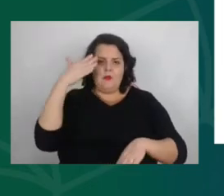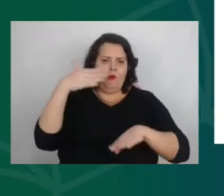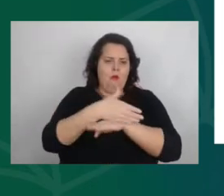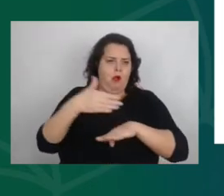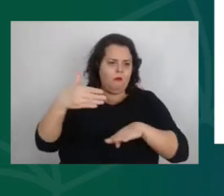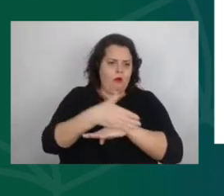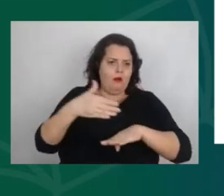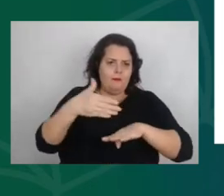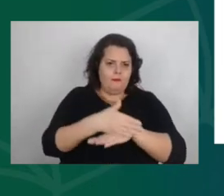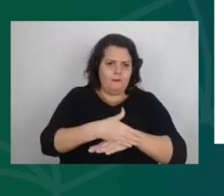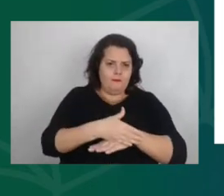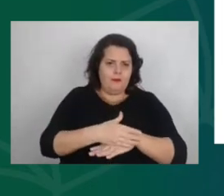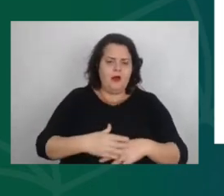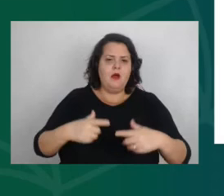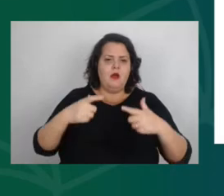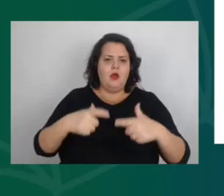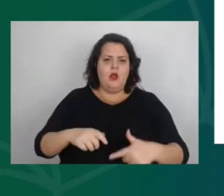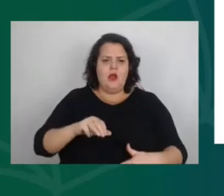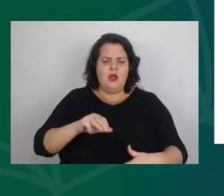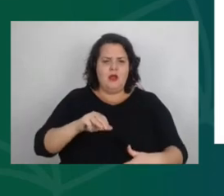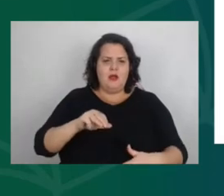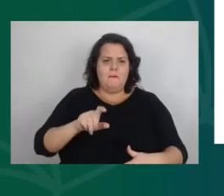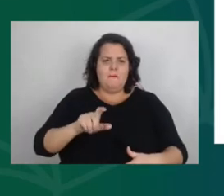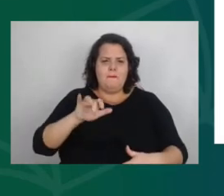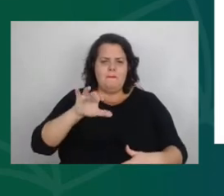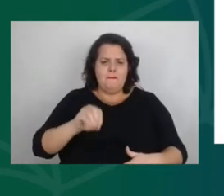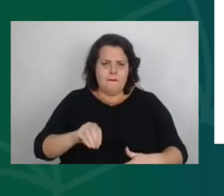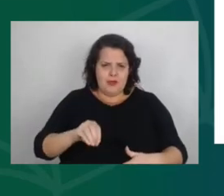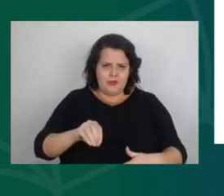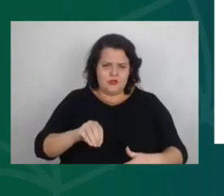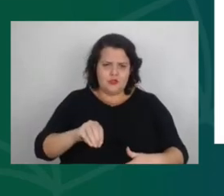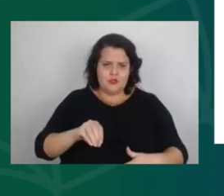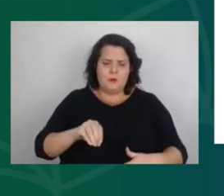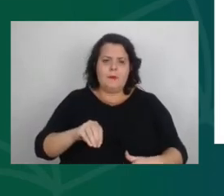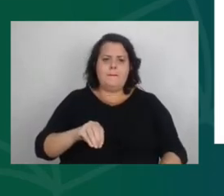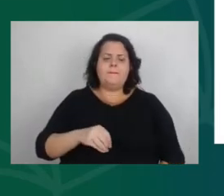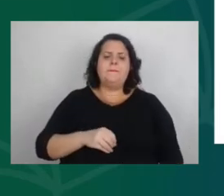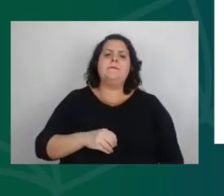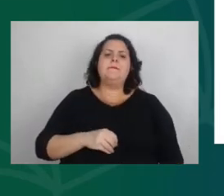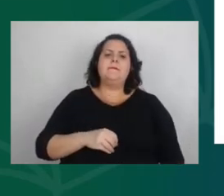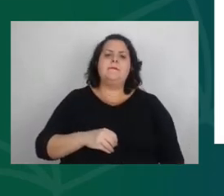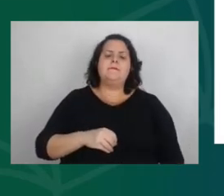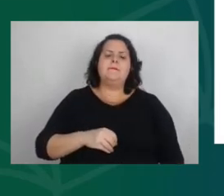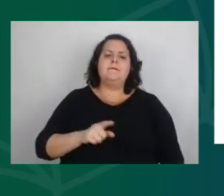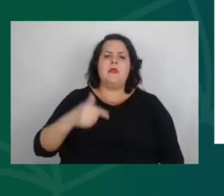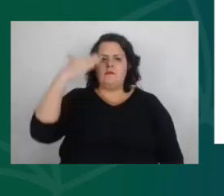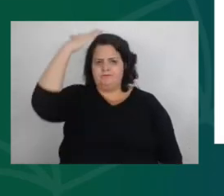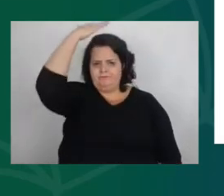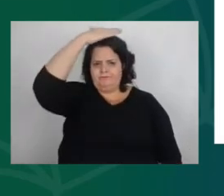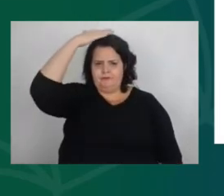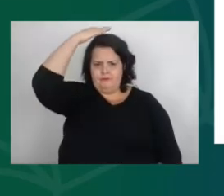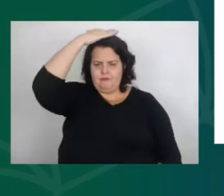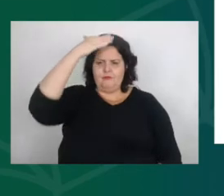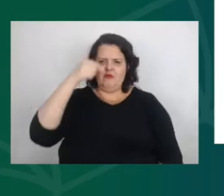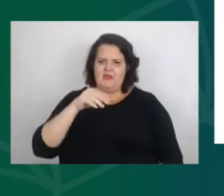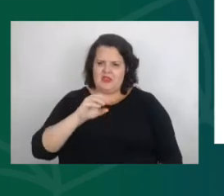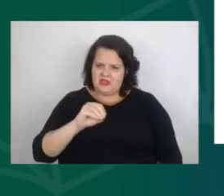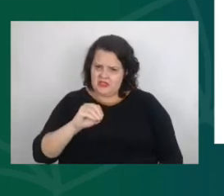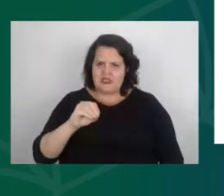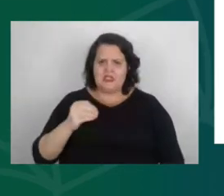chamado de México 70. Trata-se de uma região ali na cidade de São Vicente, que corresponde